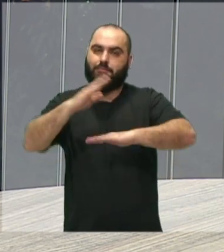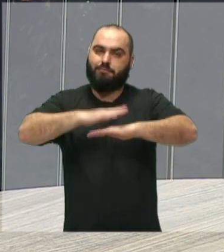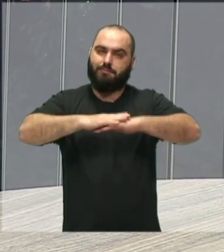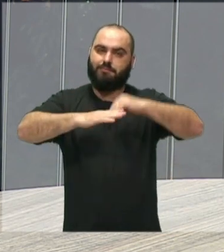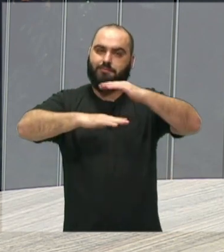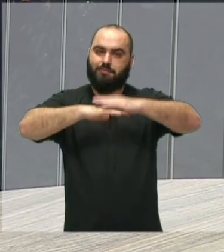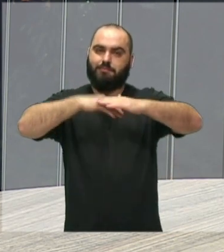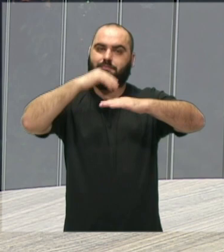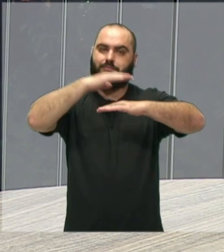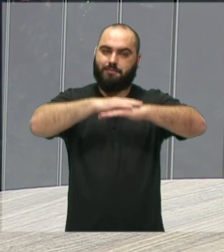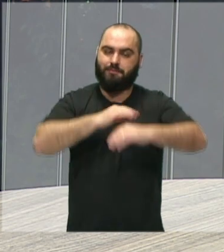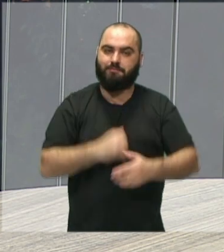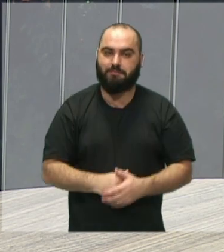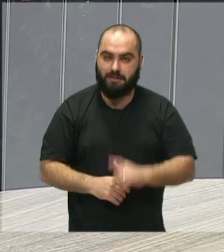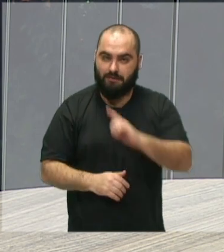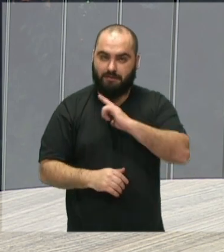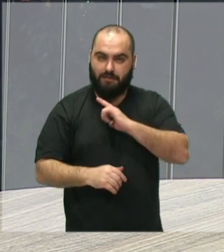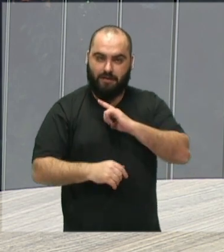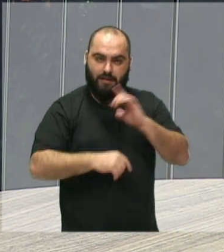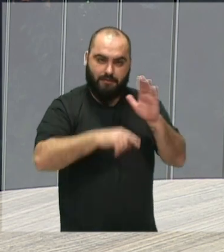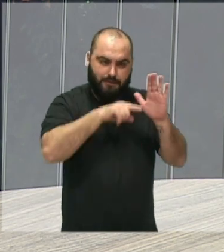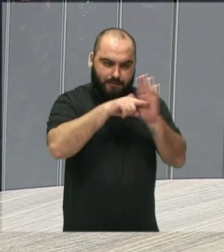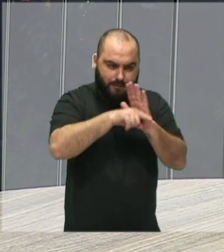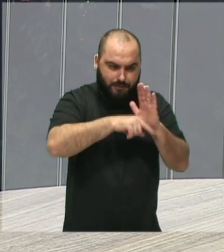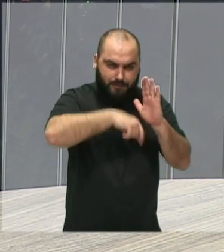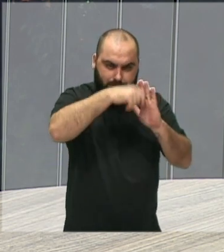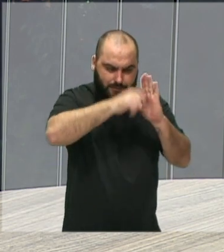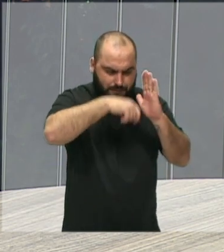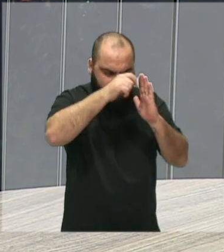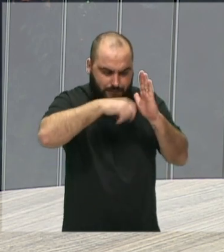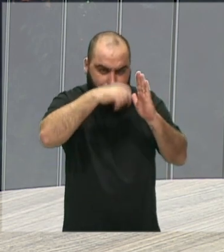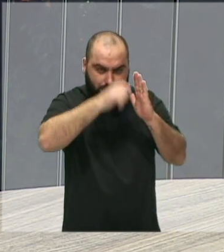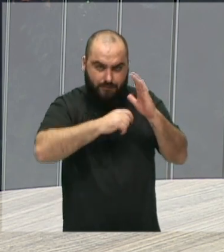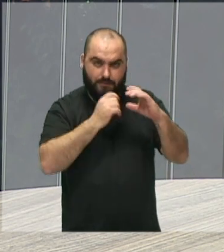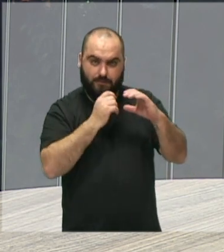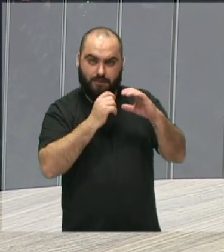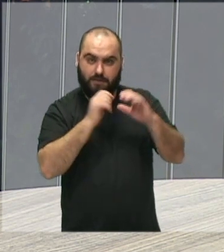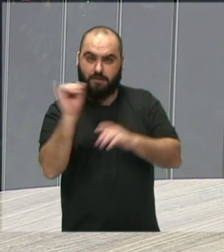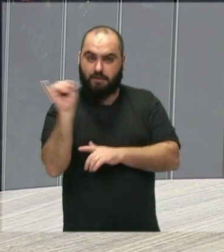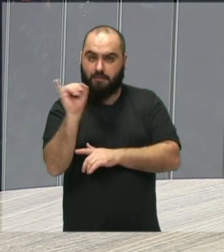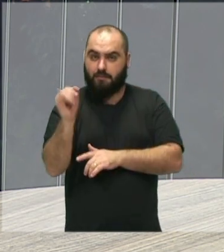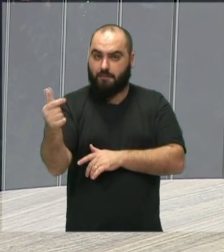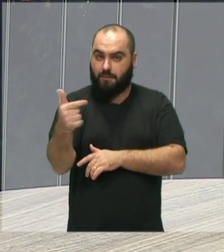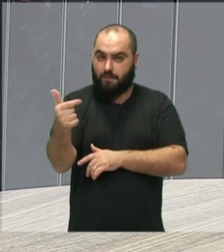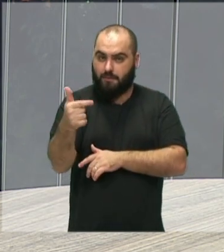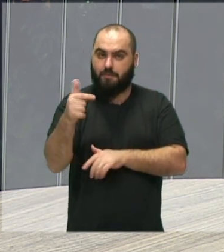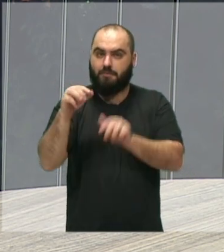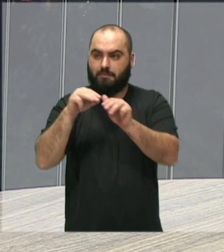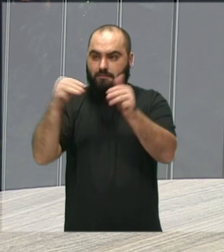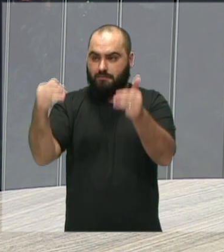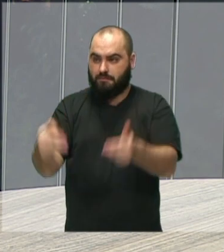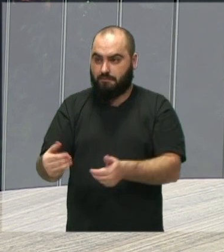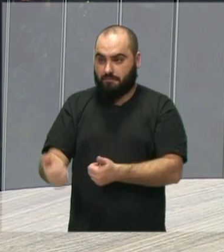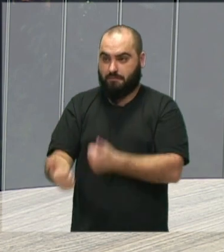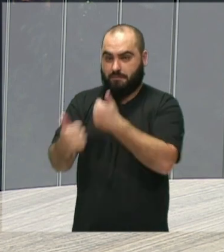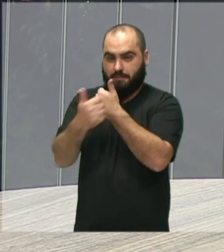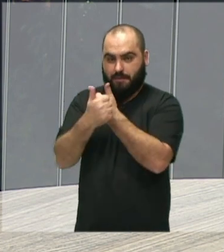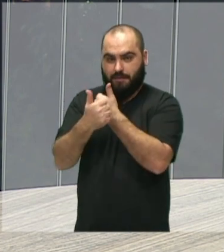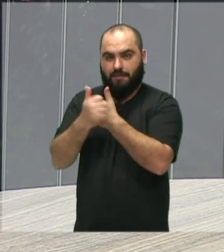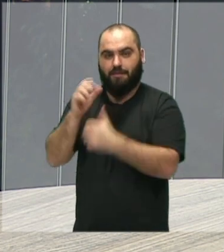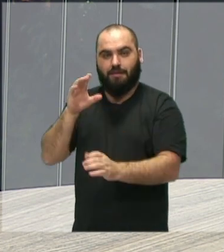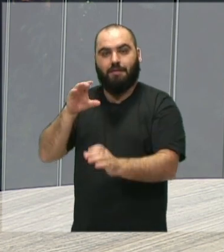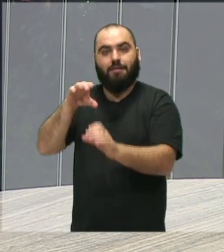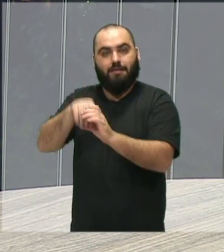parte de arqueologia, que é focada, né, a gente tem ali um sambaqui Itaipava 2, ali próximo na avenida, também ele fica dentro de